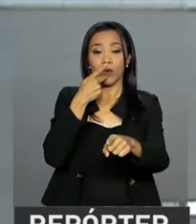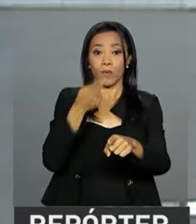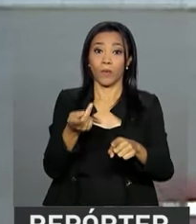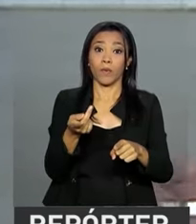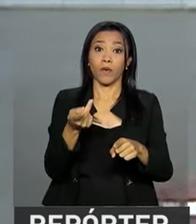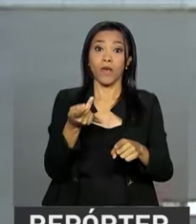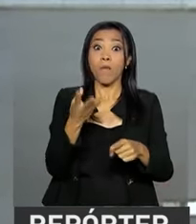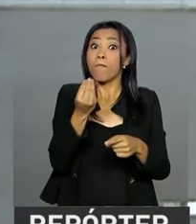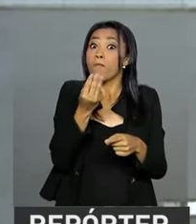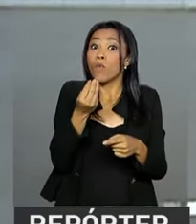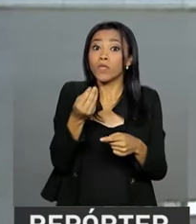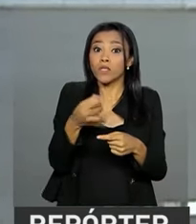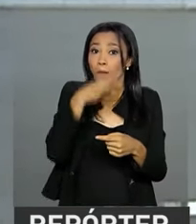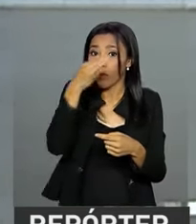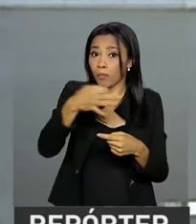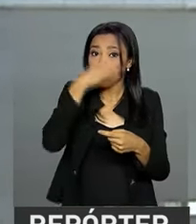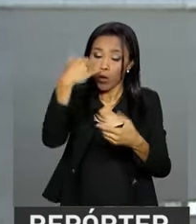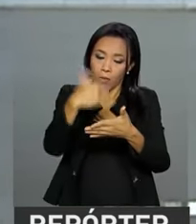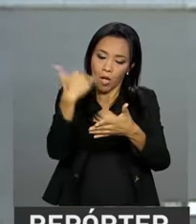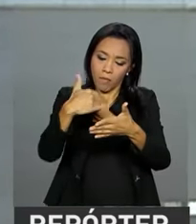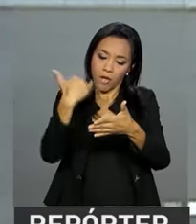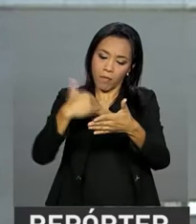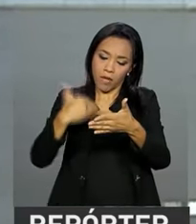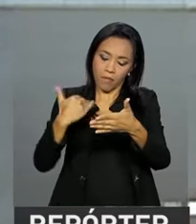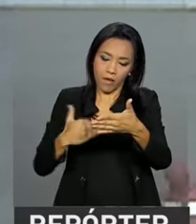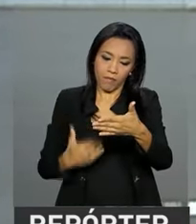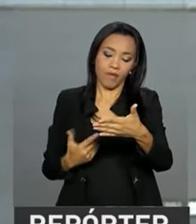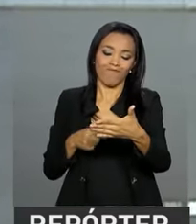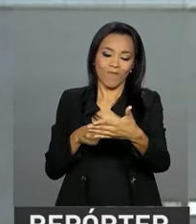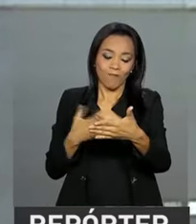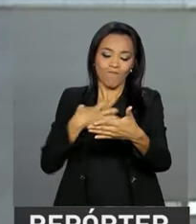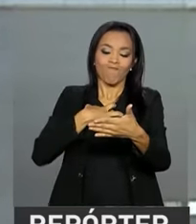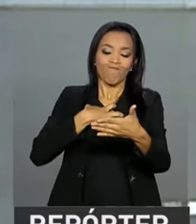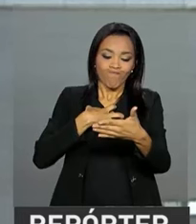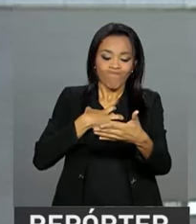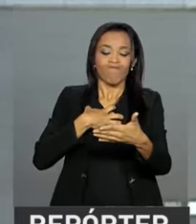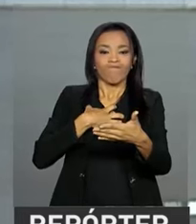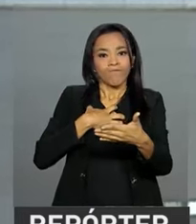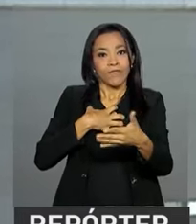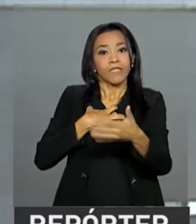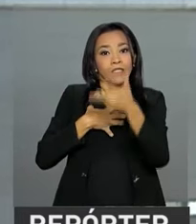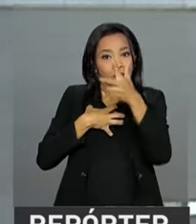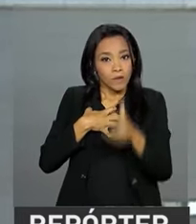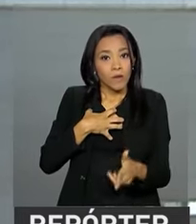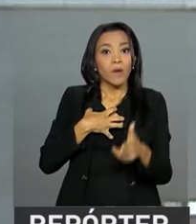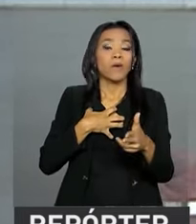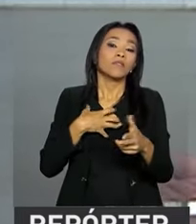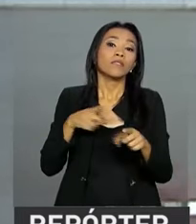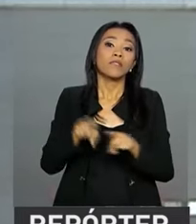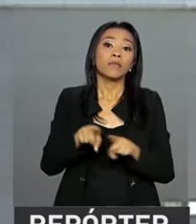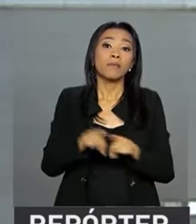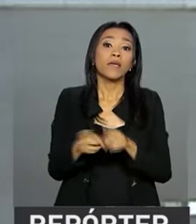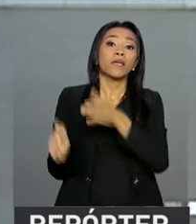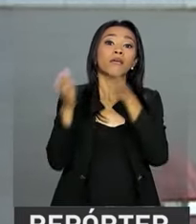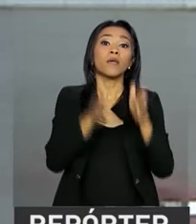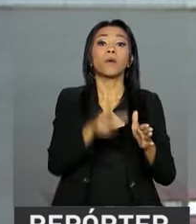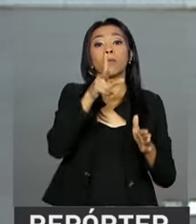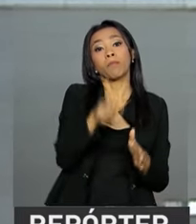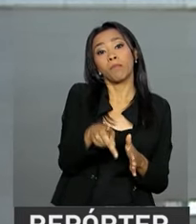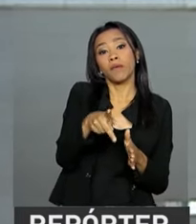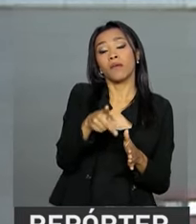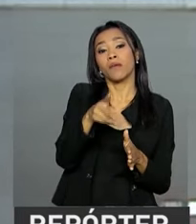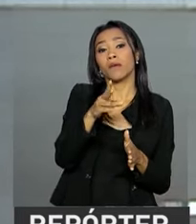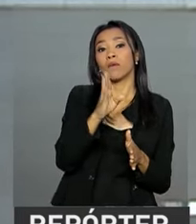observações ao longo do tempo nos sensibilizamos por isso a maneira no benefício proteção continuada por